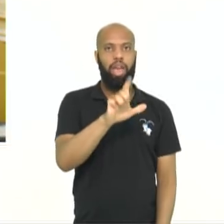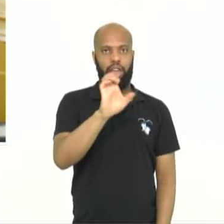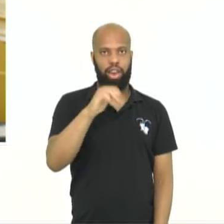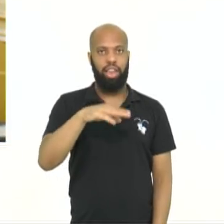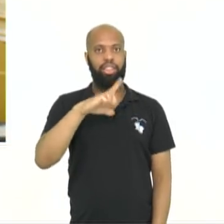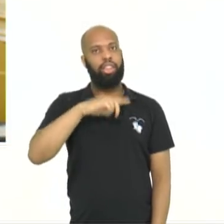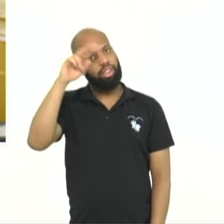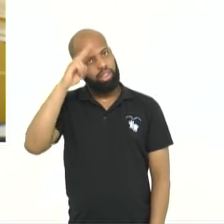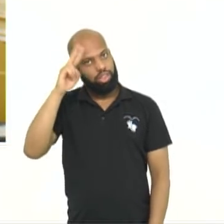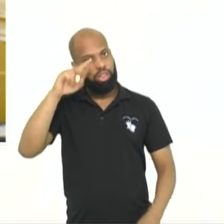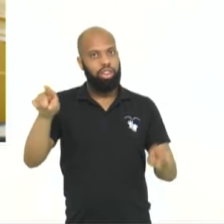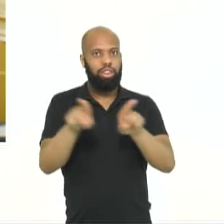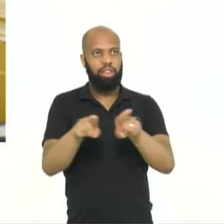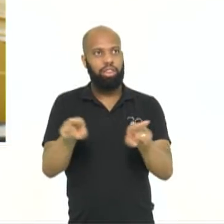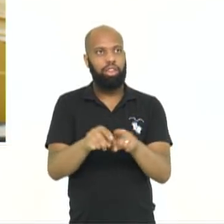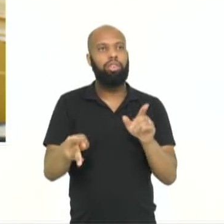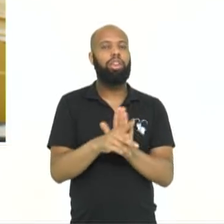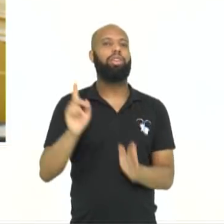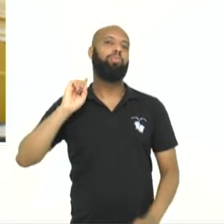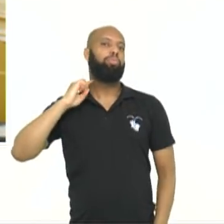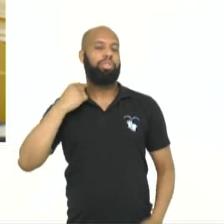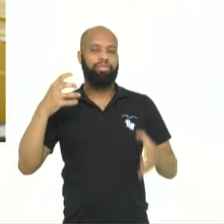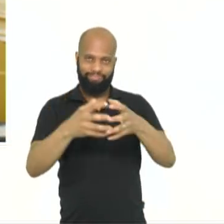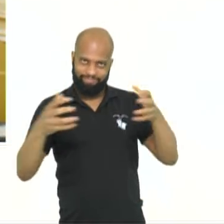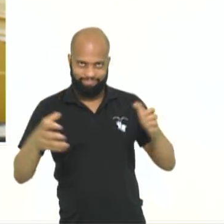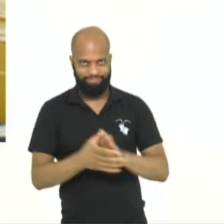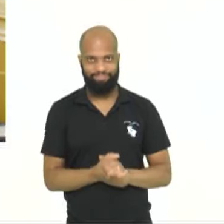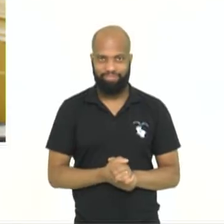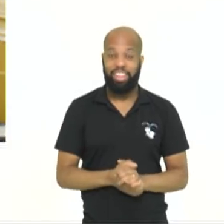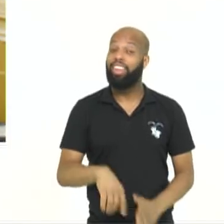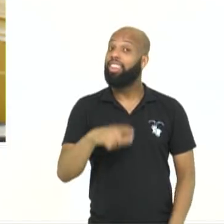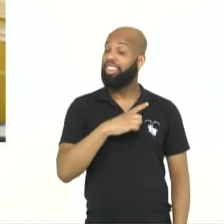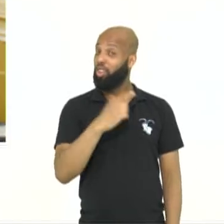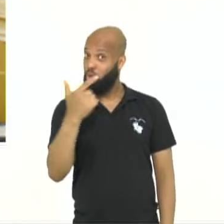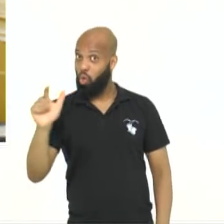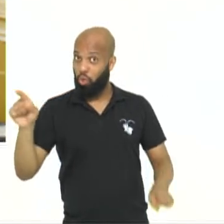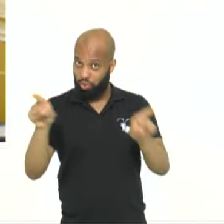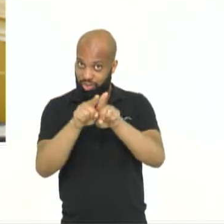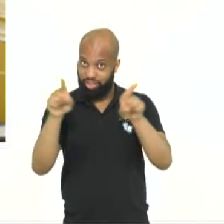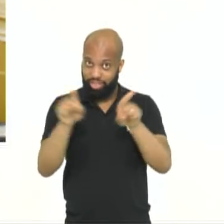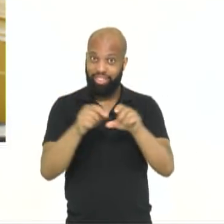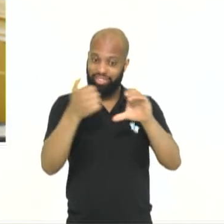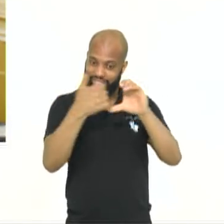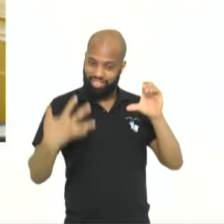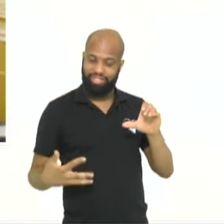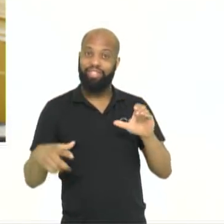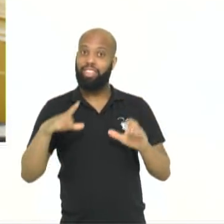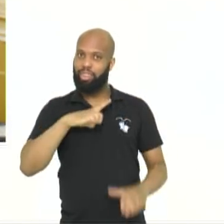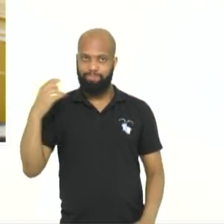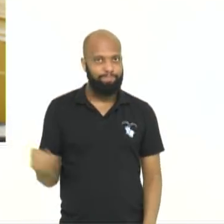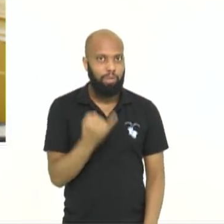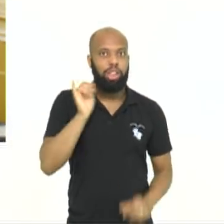tem uma história de poluição muito grande. Outra característica que vale destacar aqui é o